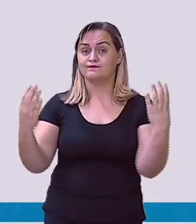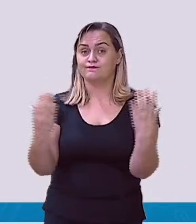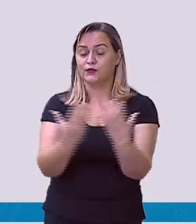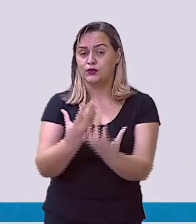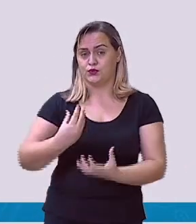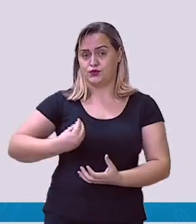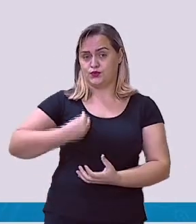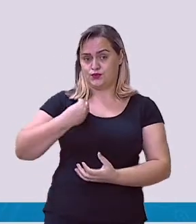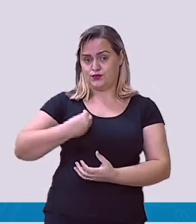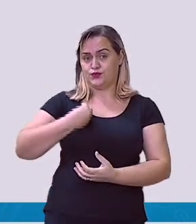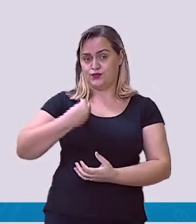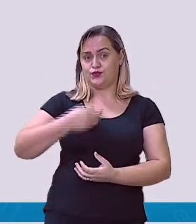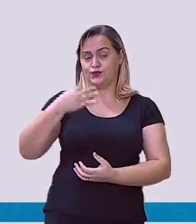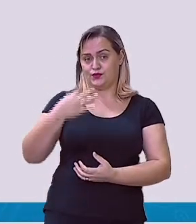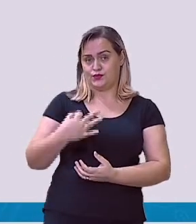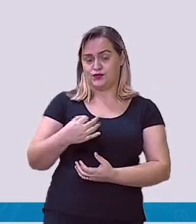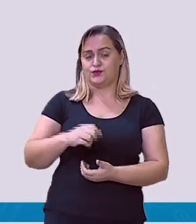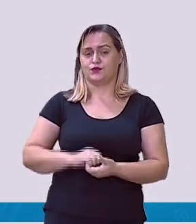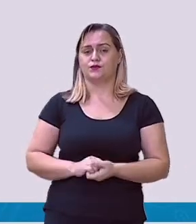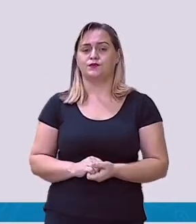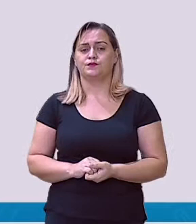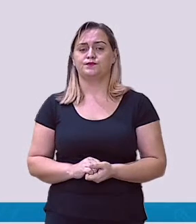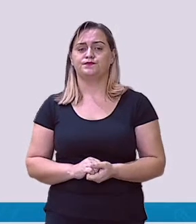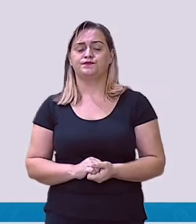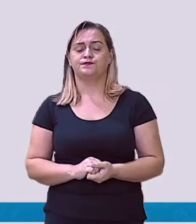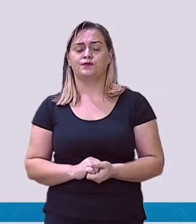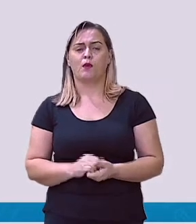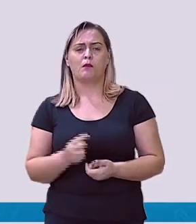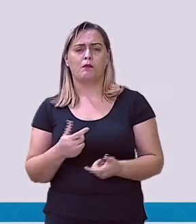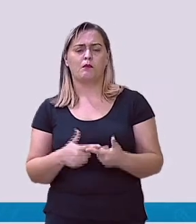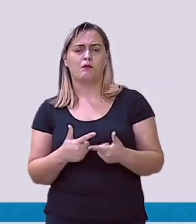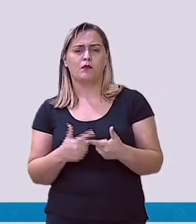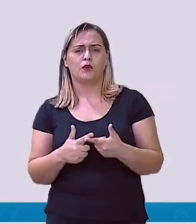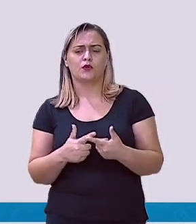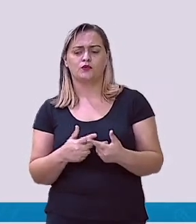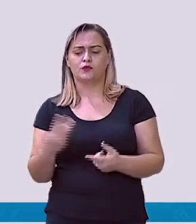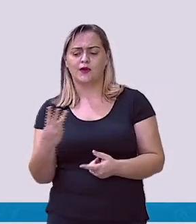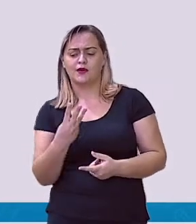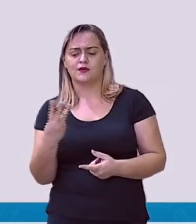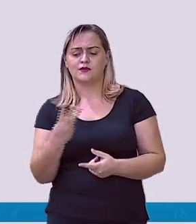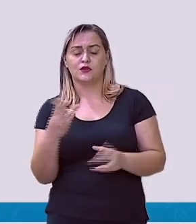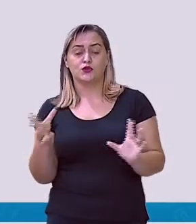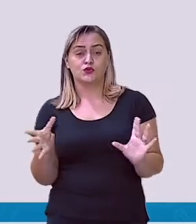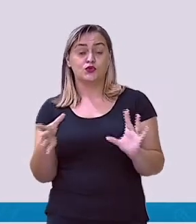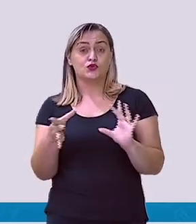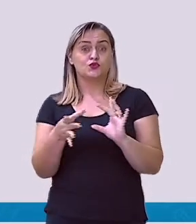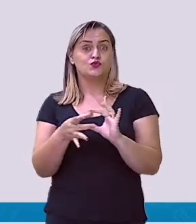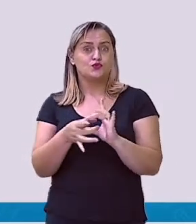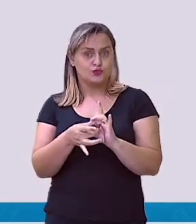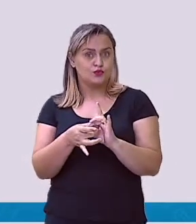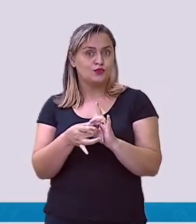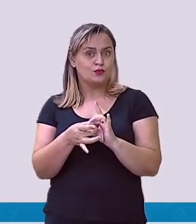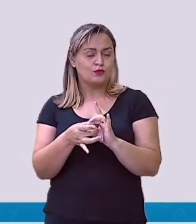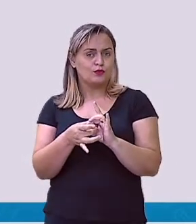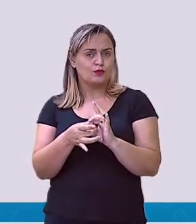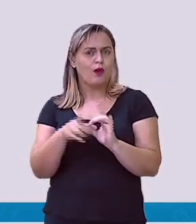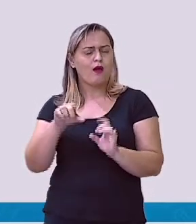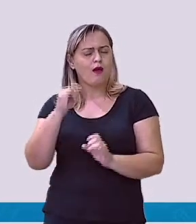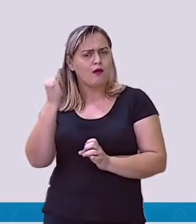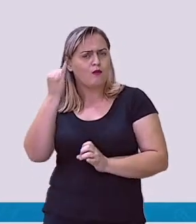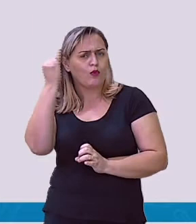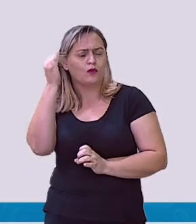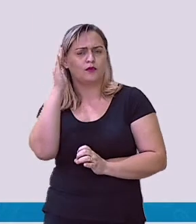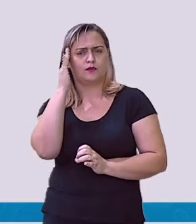ambientes da biosfera provoca alterações nos demais. Olha bem, muito importante isso